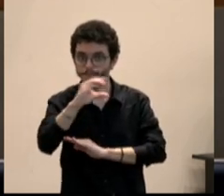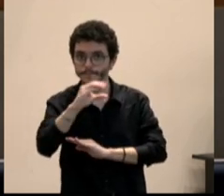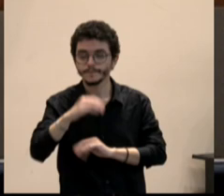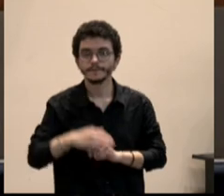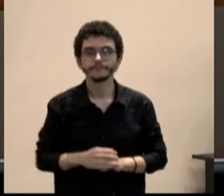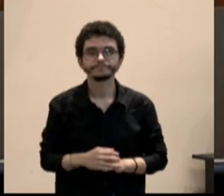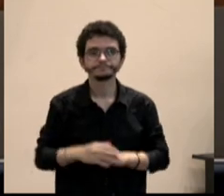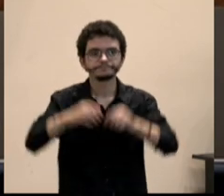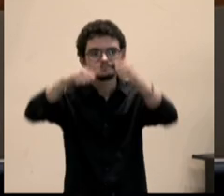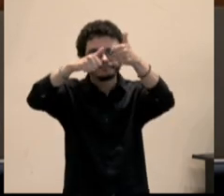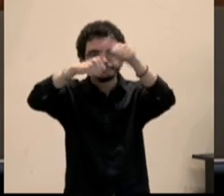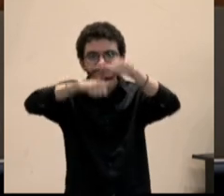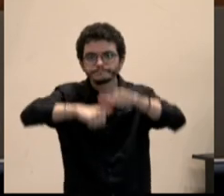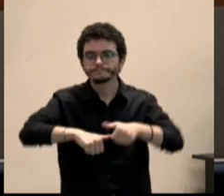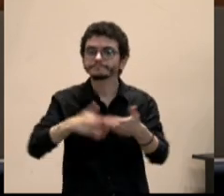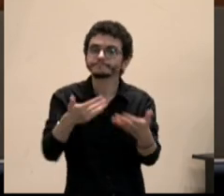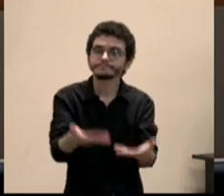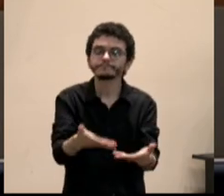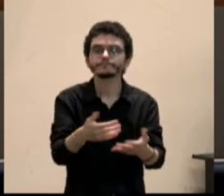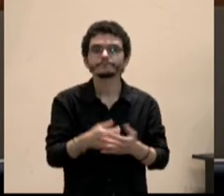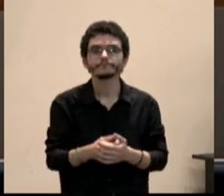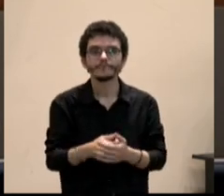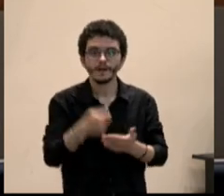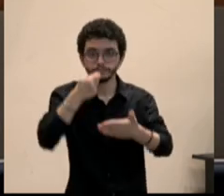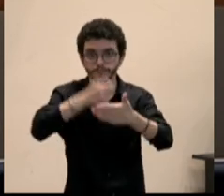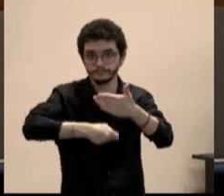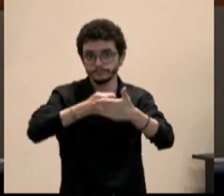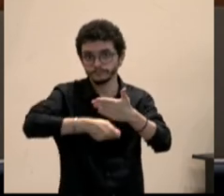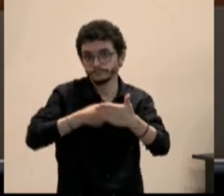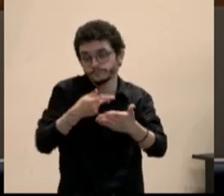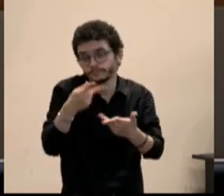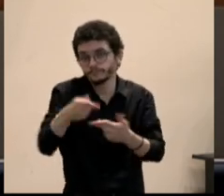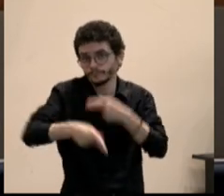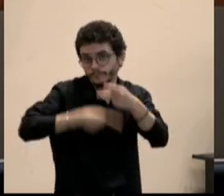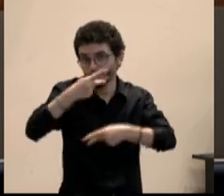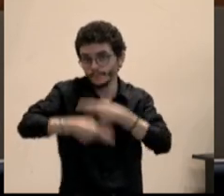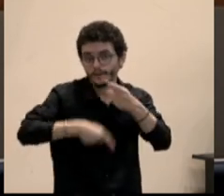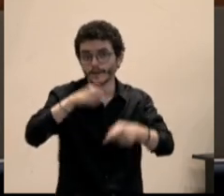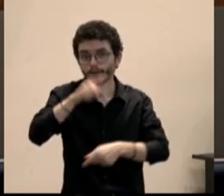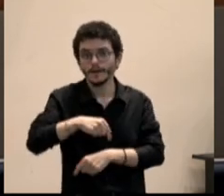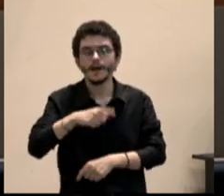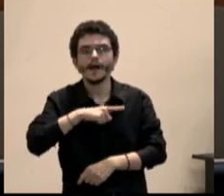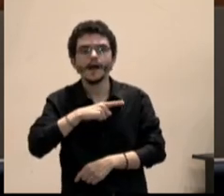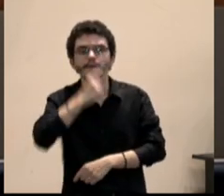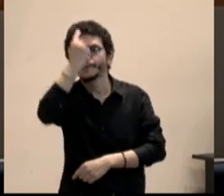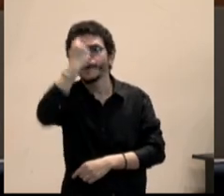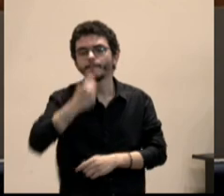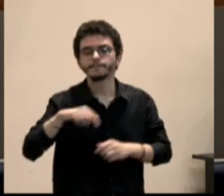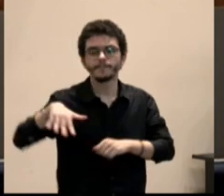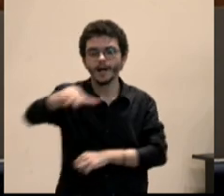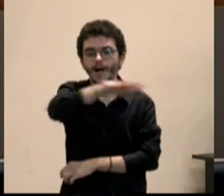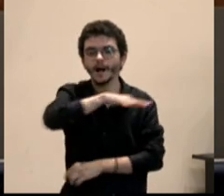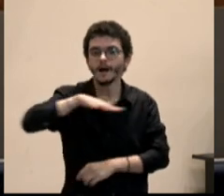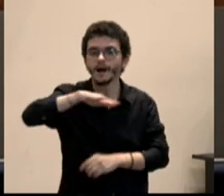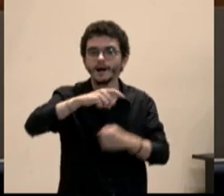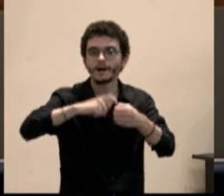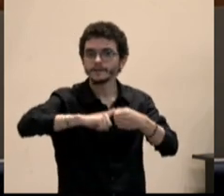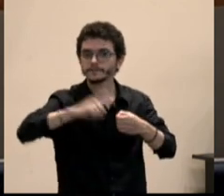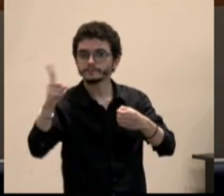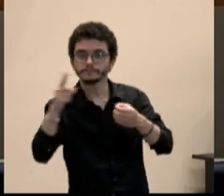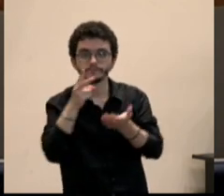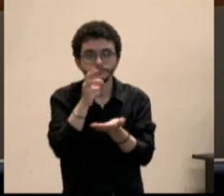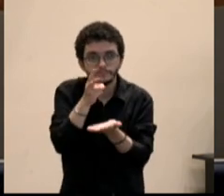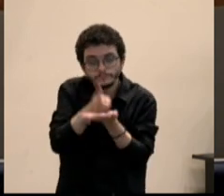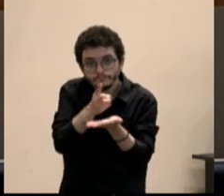A avaliação, portanto, que se defende, como se diz, ela é de um caráter amplo, emancipatória,